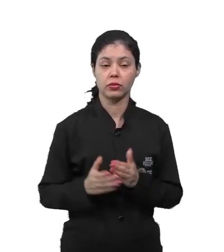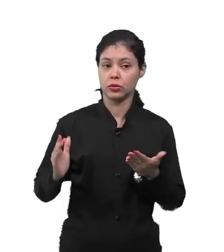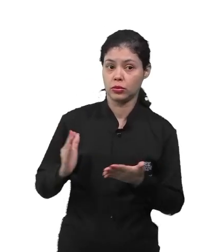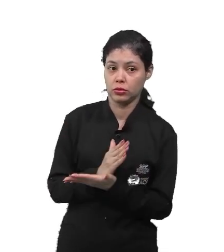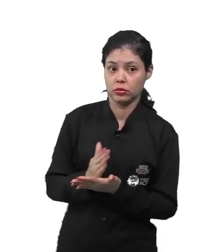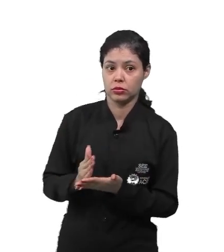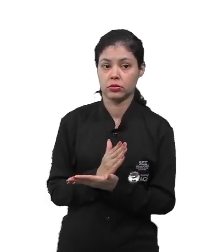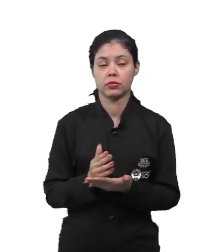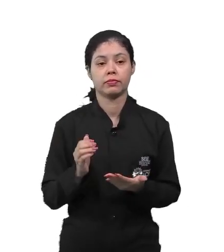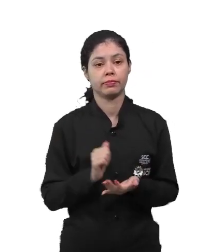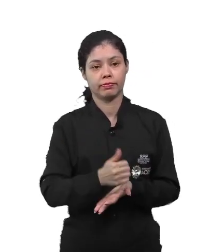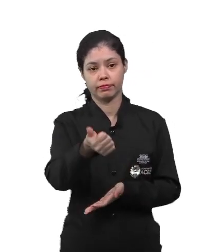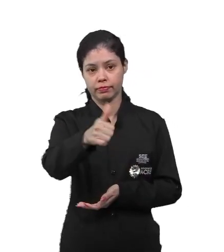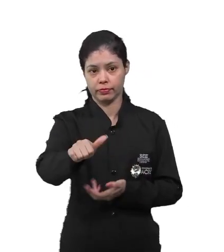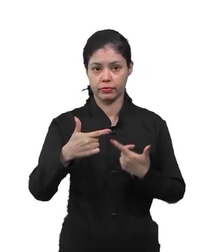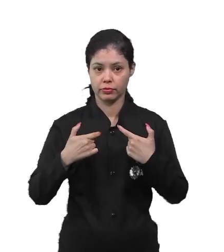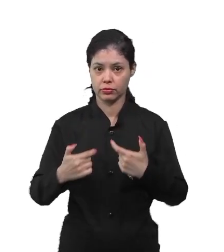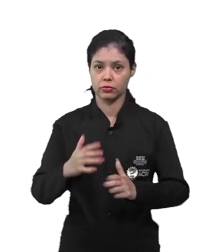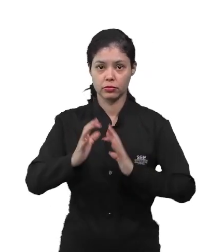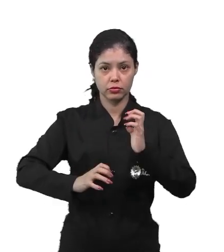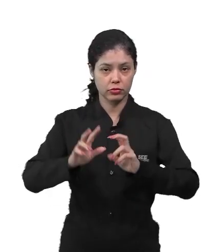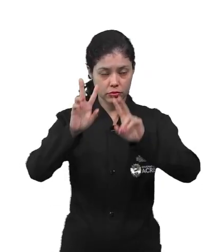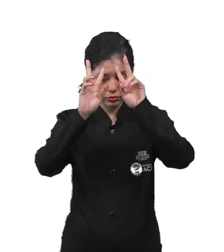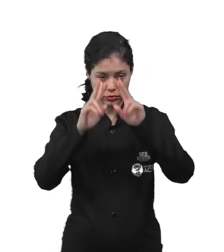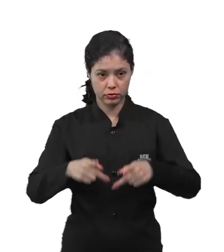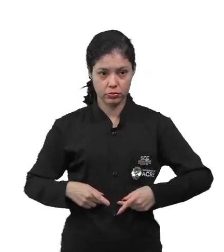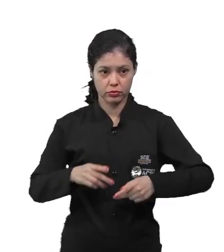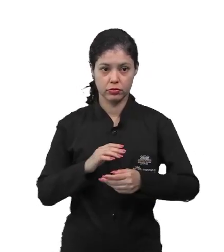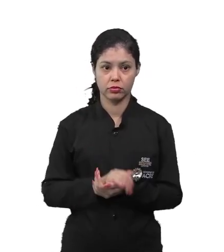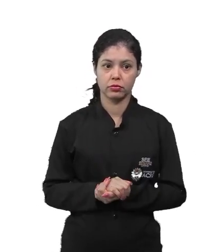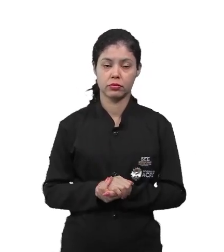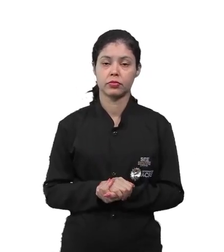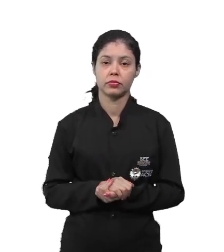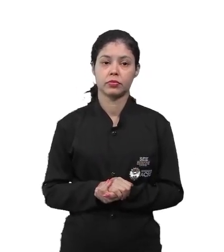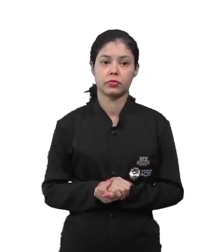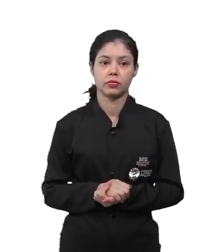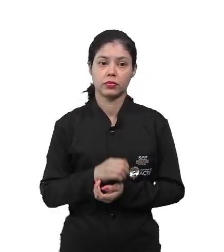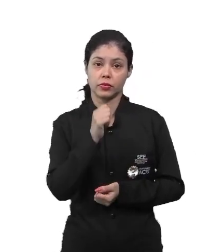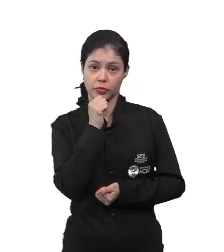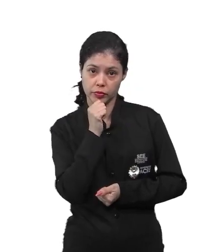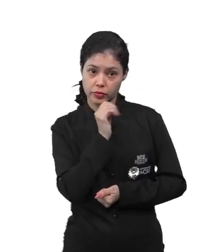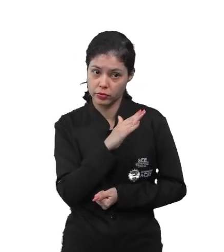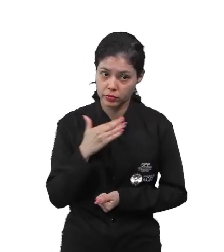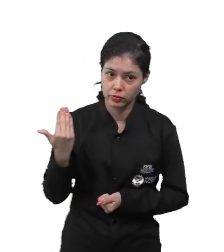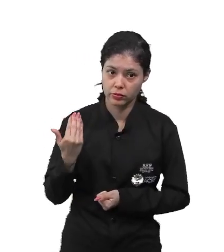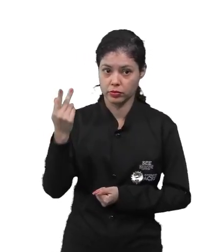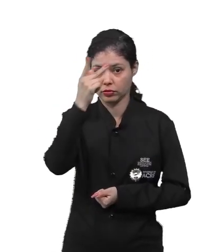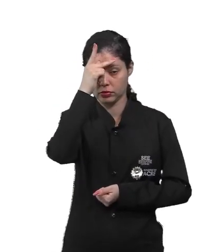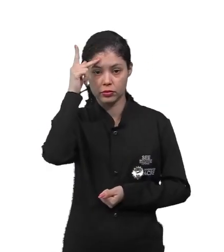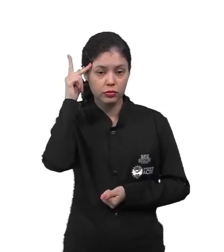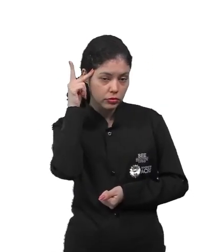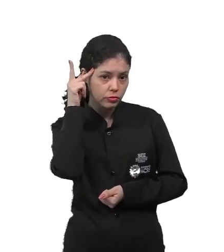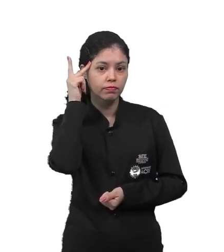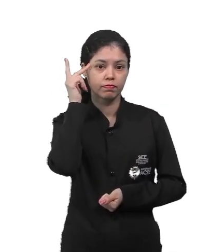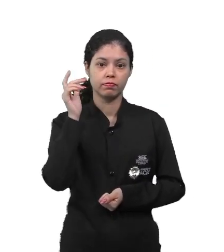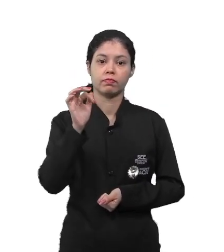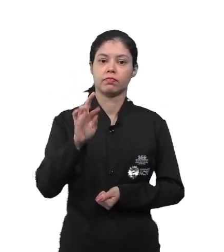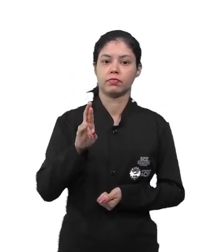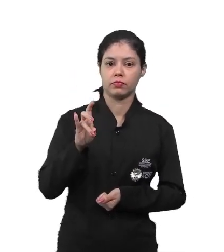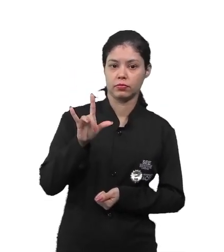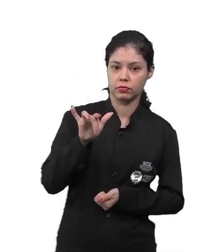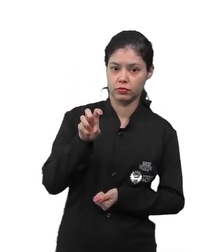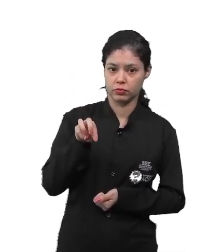Alguns aspectos negativos das guerras e dos conflitos humanos são: além das mortes